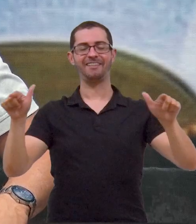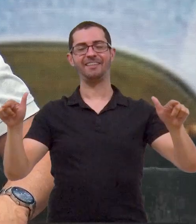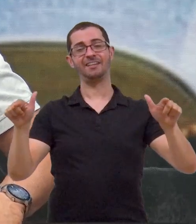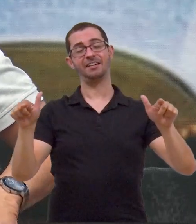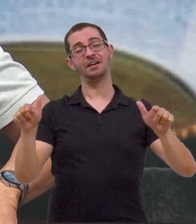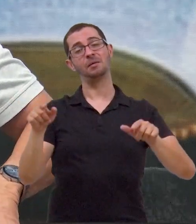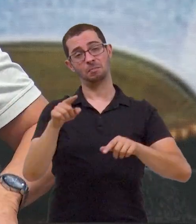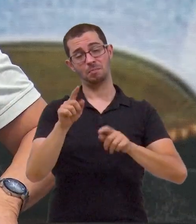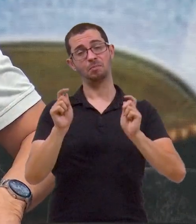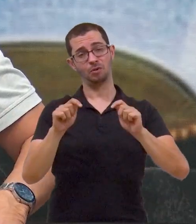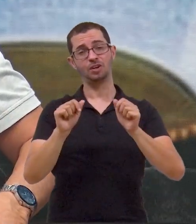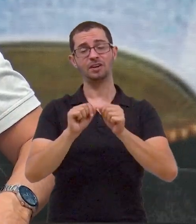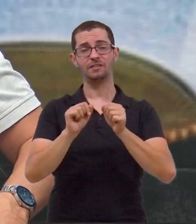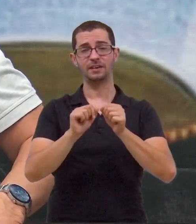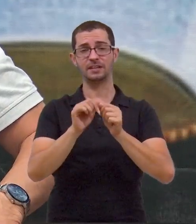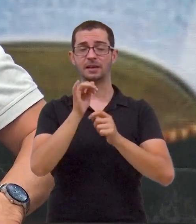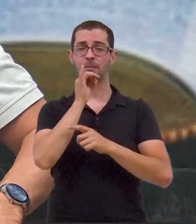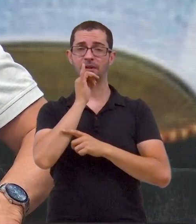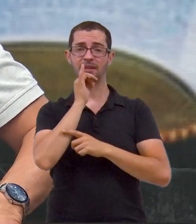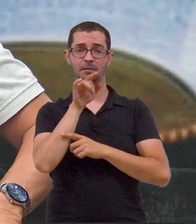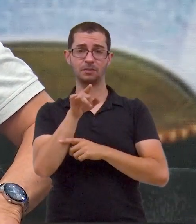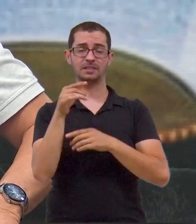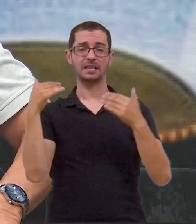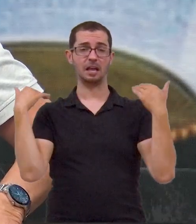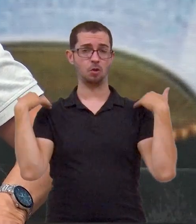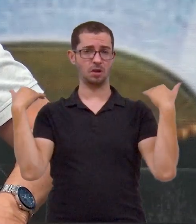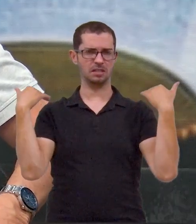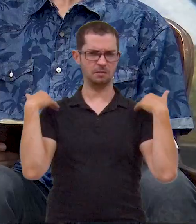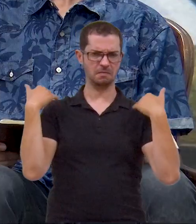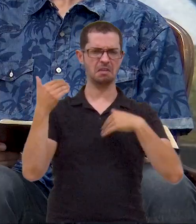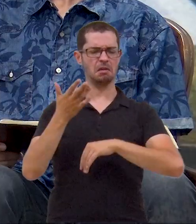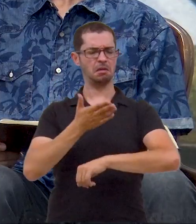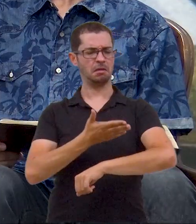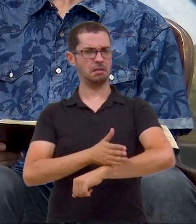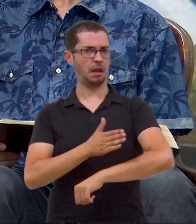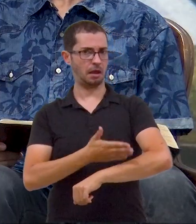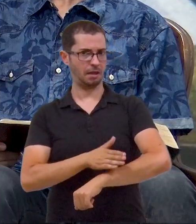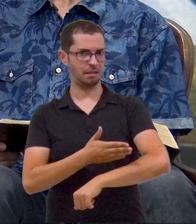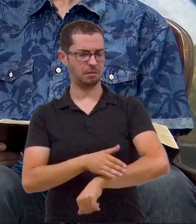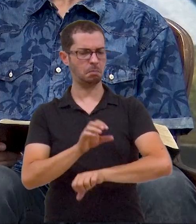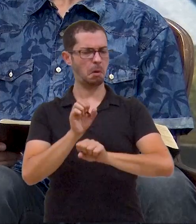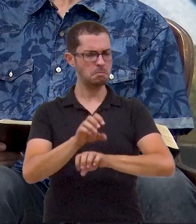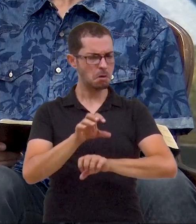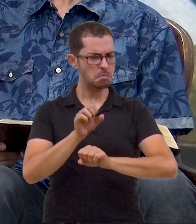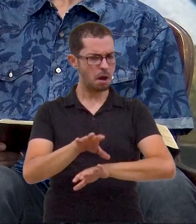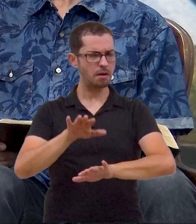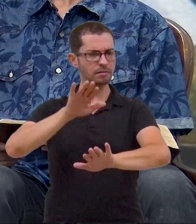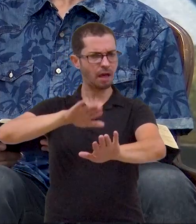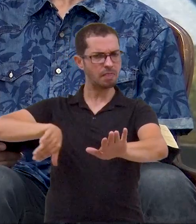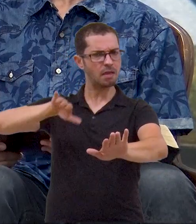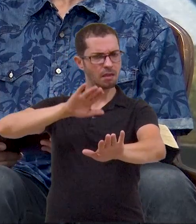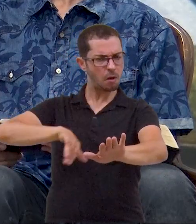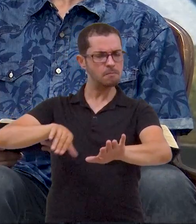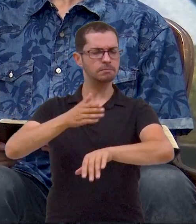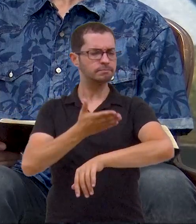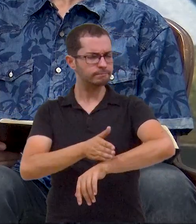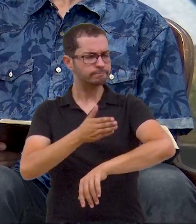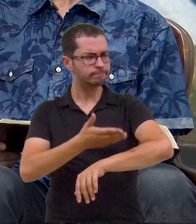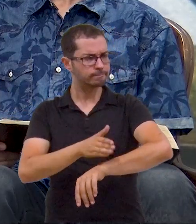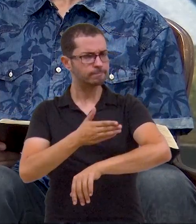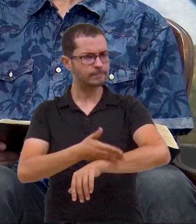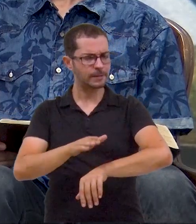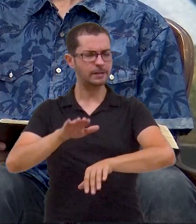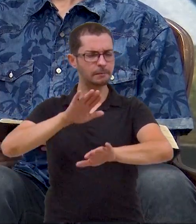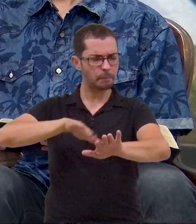área de educação física, foi treinador de natação, você sabe muito